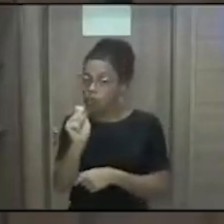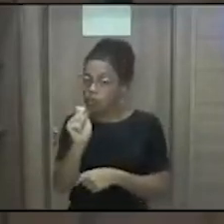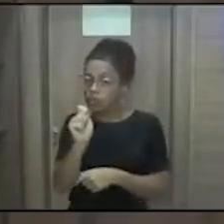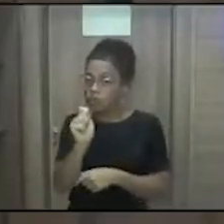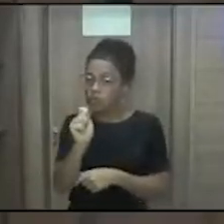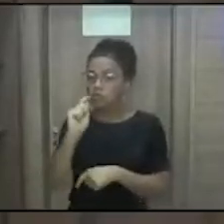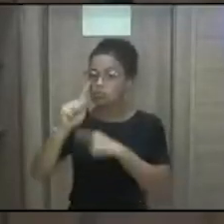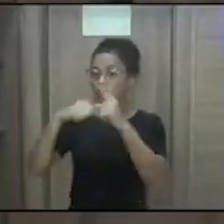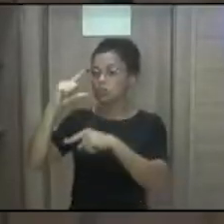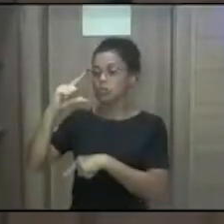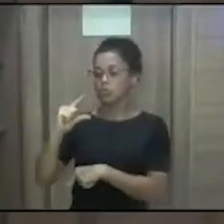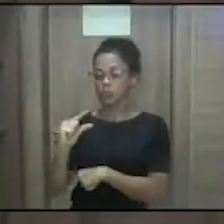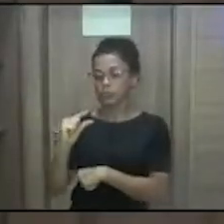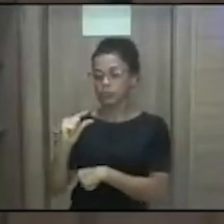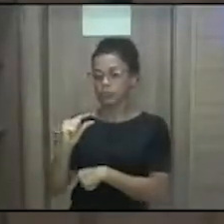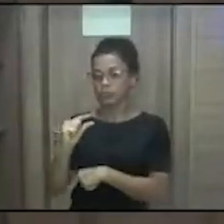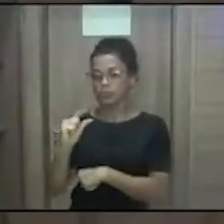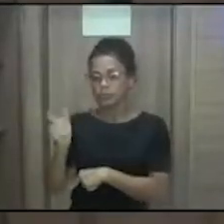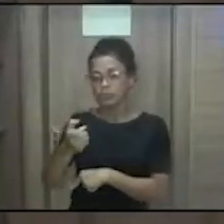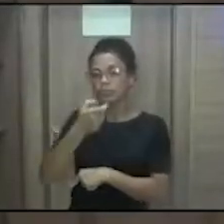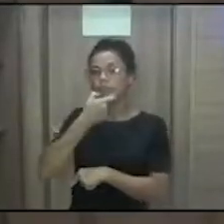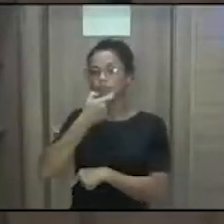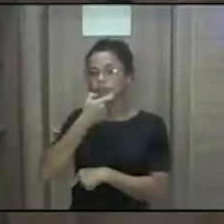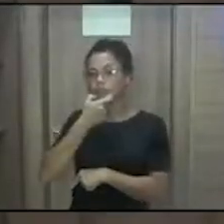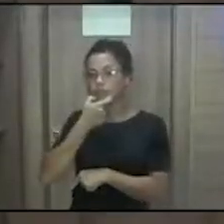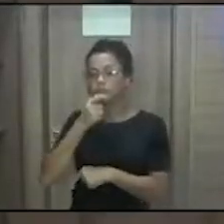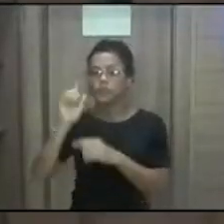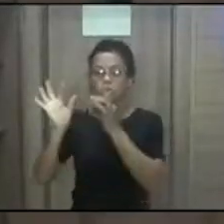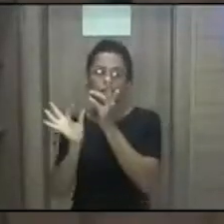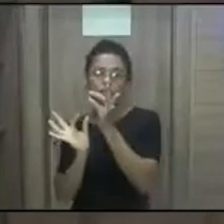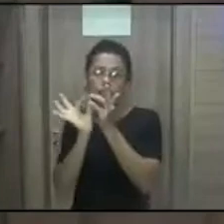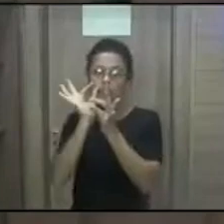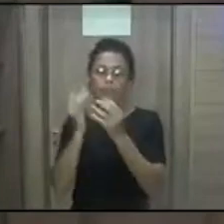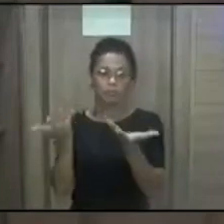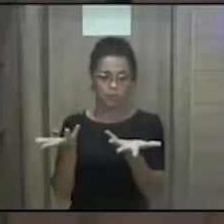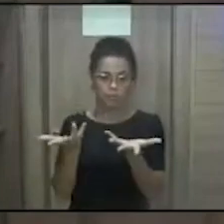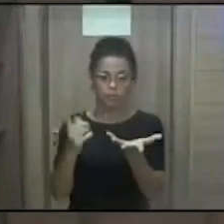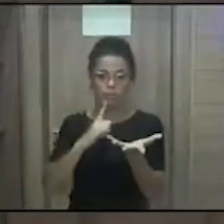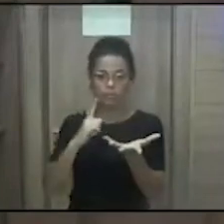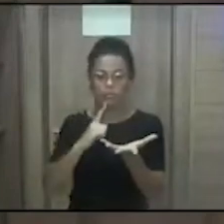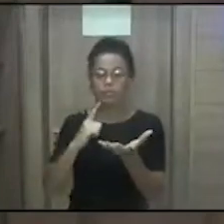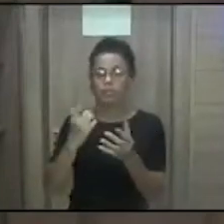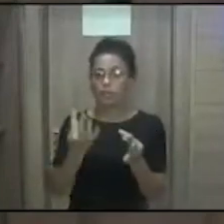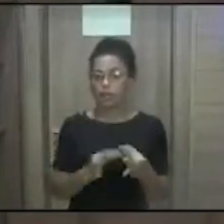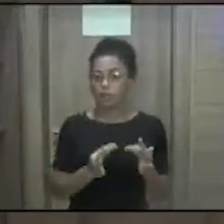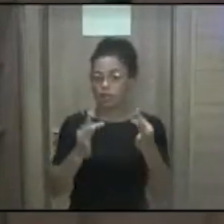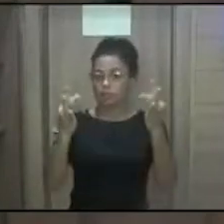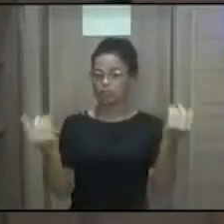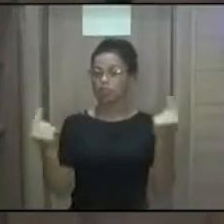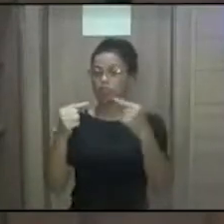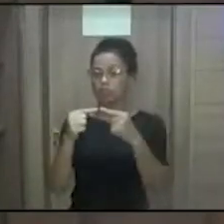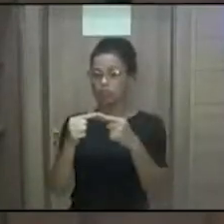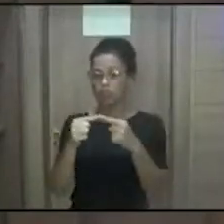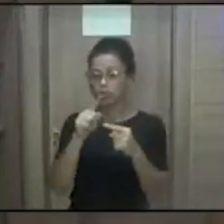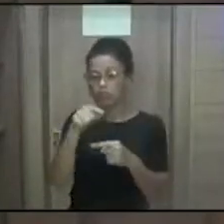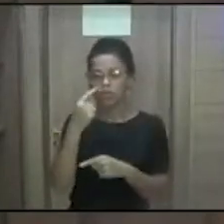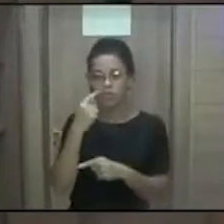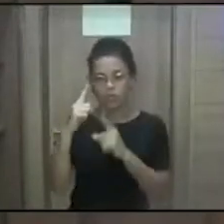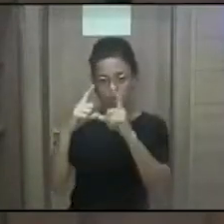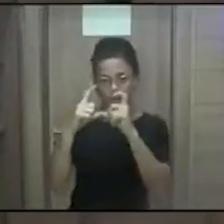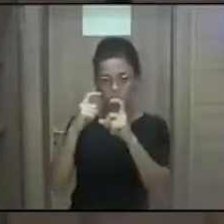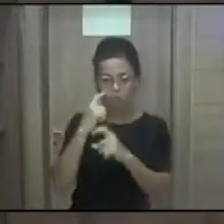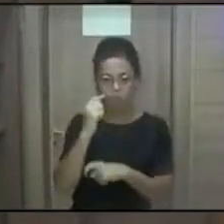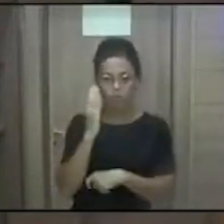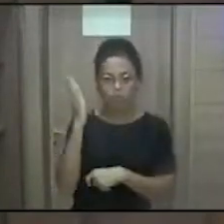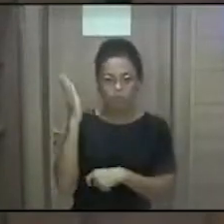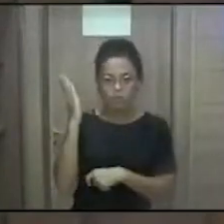da prótese sobre implante, né? Cuja tecnologia da chamada overdentro, que é a ideia, que vocês podem ver nessa fotozinha aí,